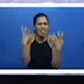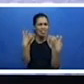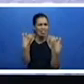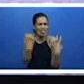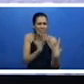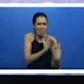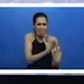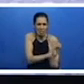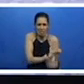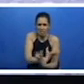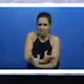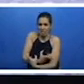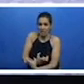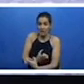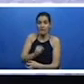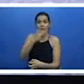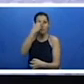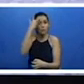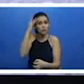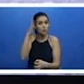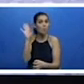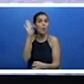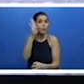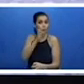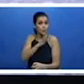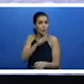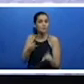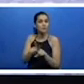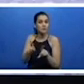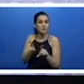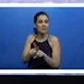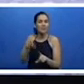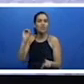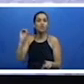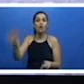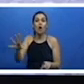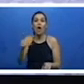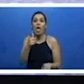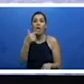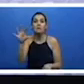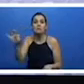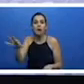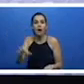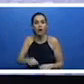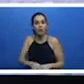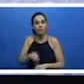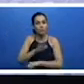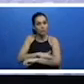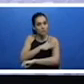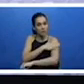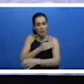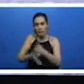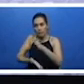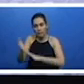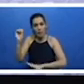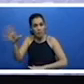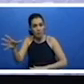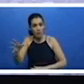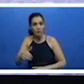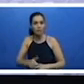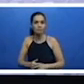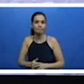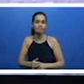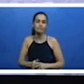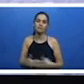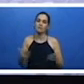também que, de forma muito maldosa, irresponsável, totalmente errado, joga sal sobre sapos para poder espantar de casa.